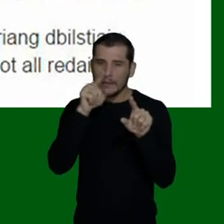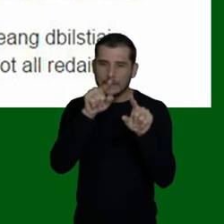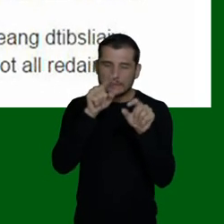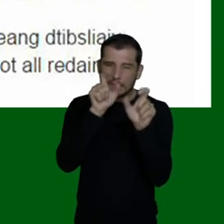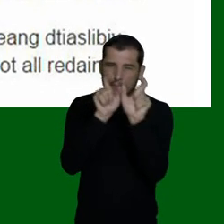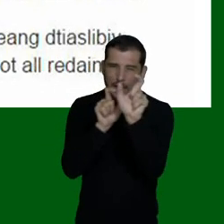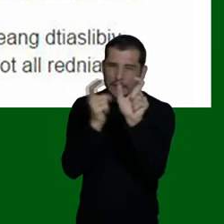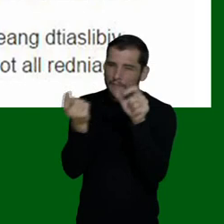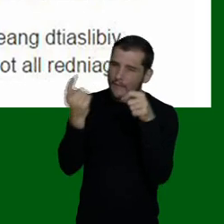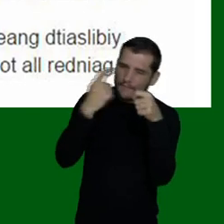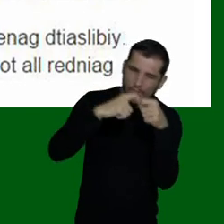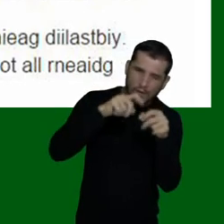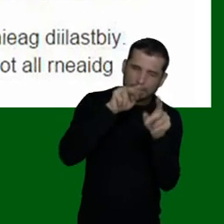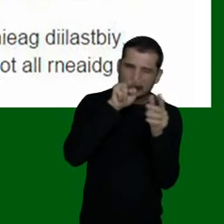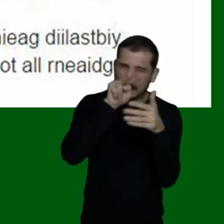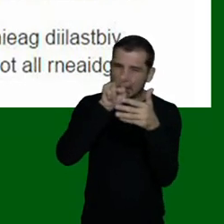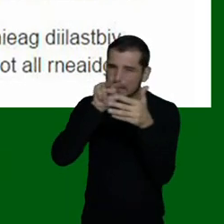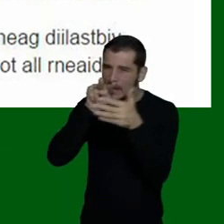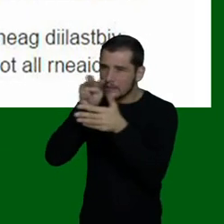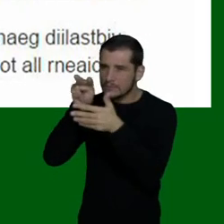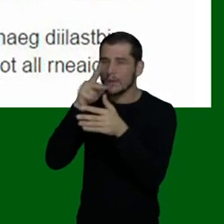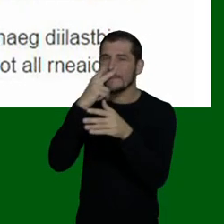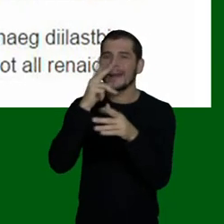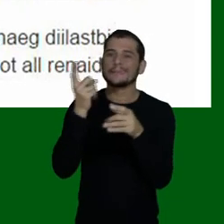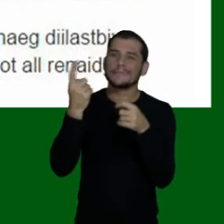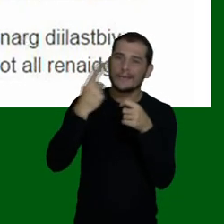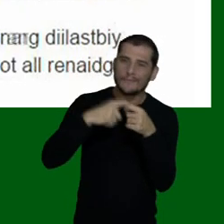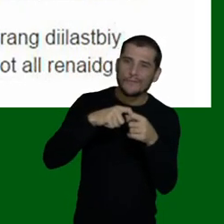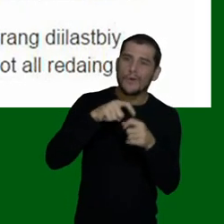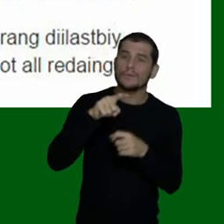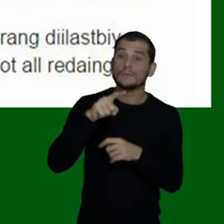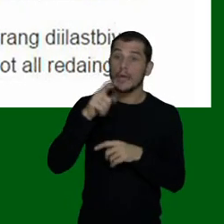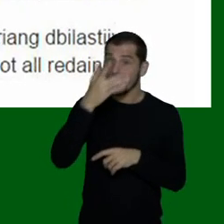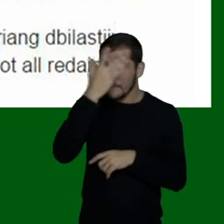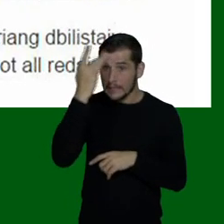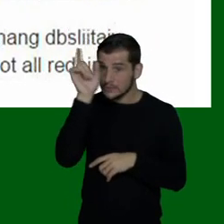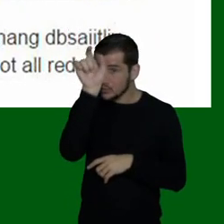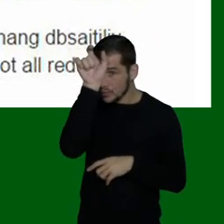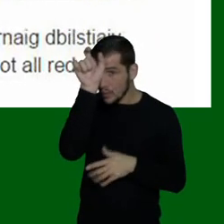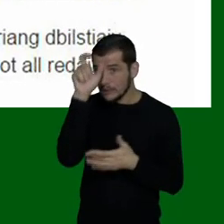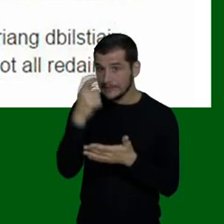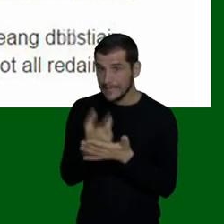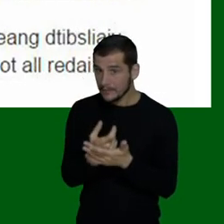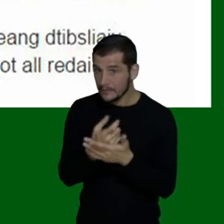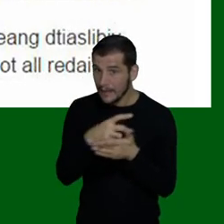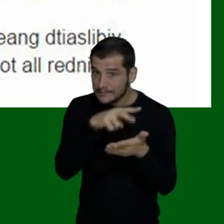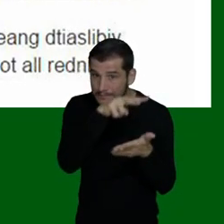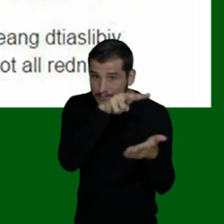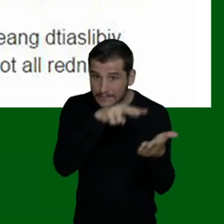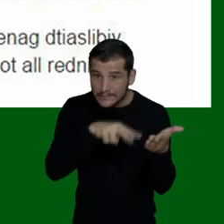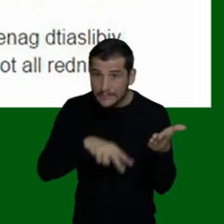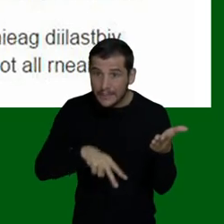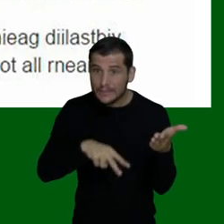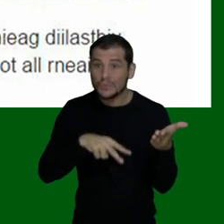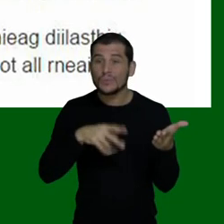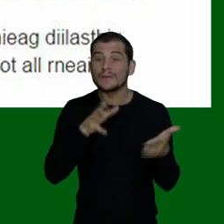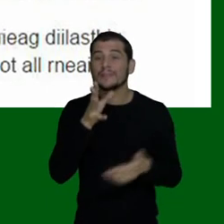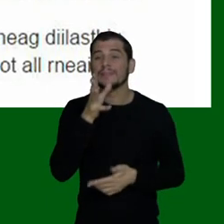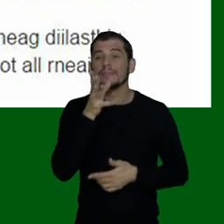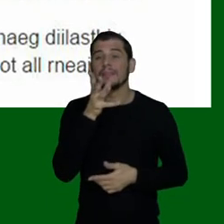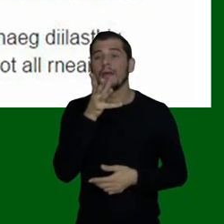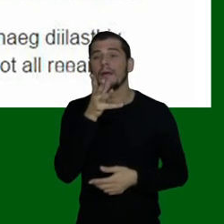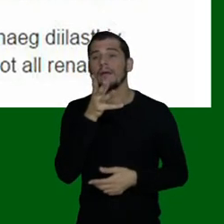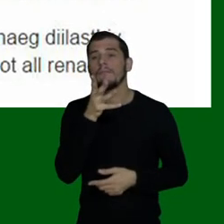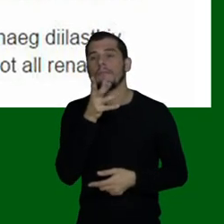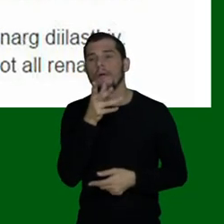voltam então a leitura do disléxico é lentíssimo se ele troca muitas coisas ele não tem compreensão né